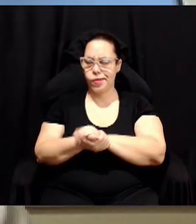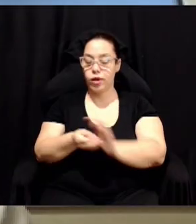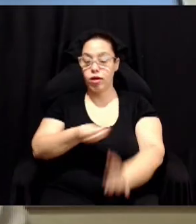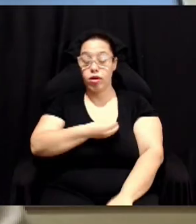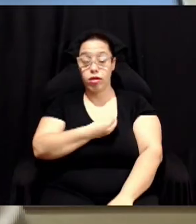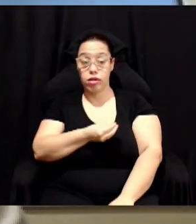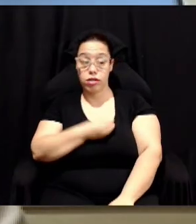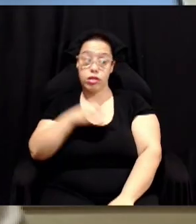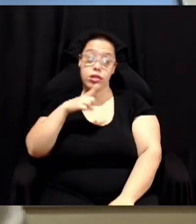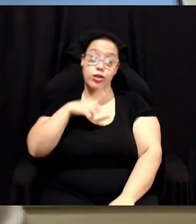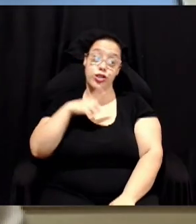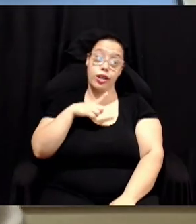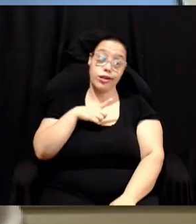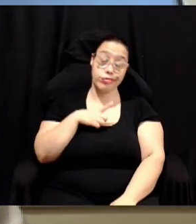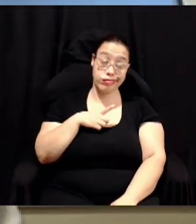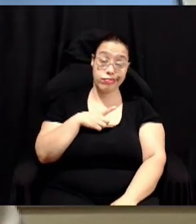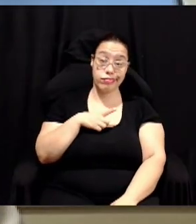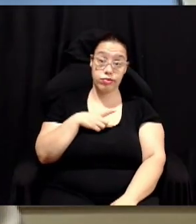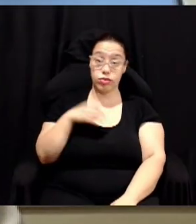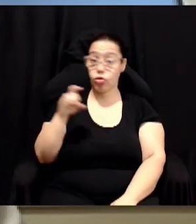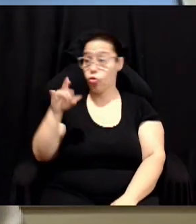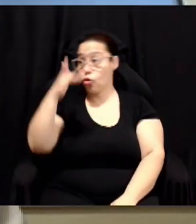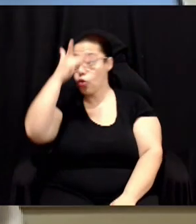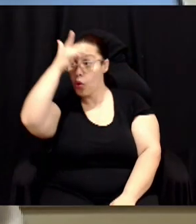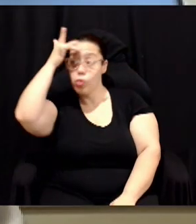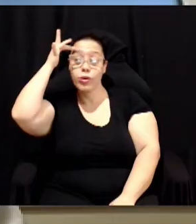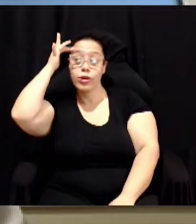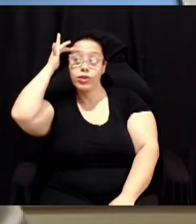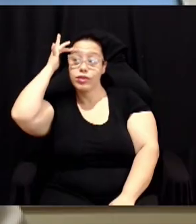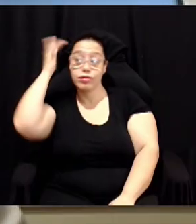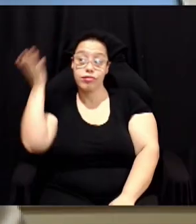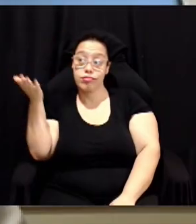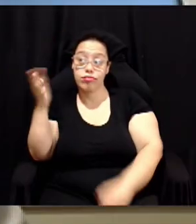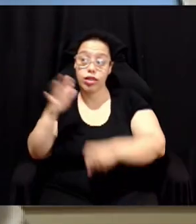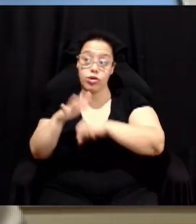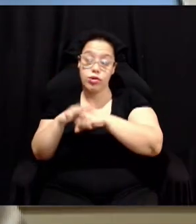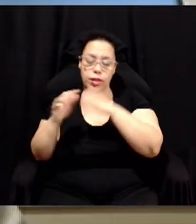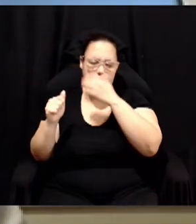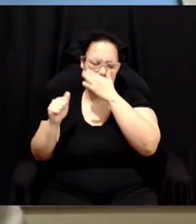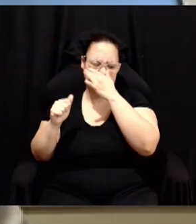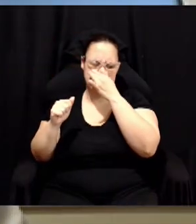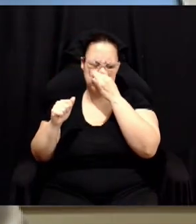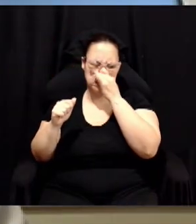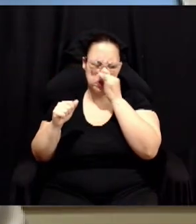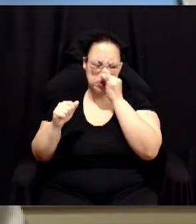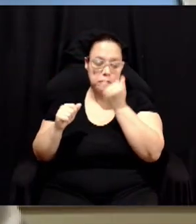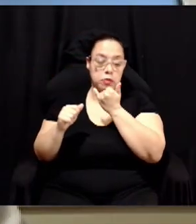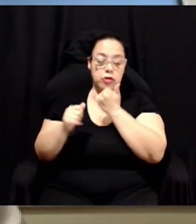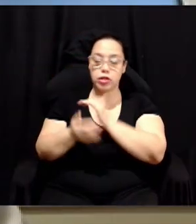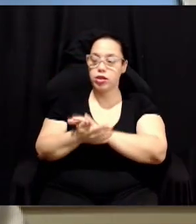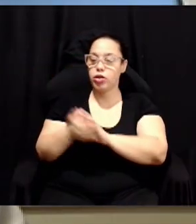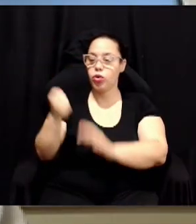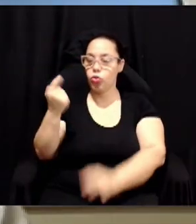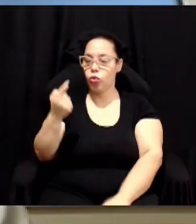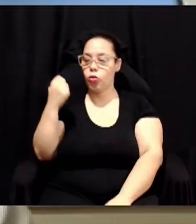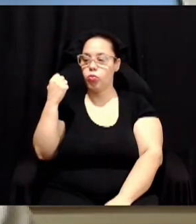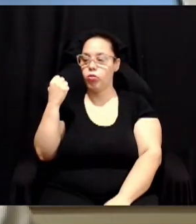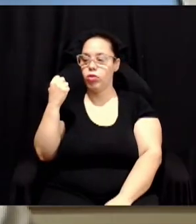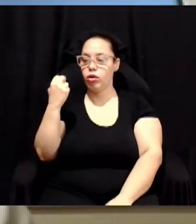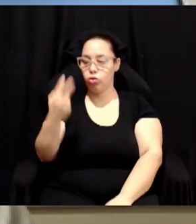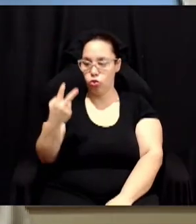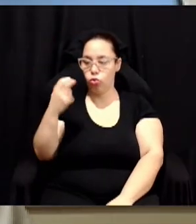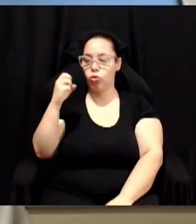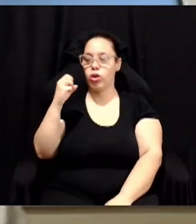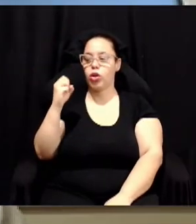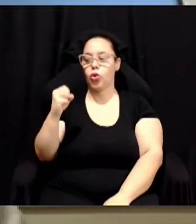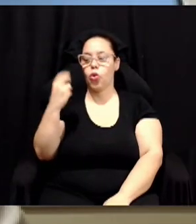faz. Não é só da pessoa que é acometida pela doença, é uma, duas, até três gerações atrás